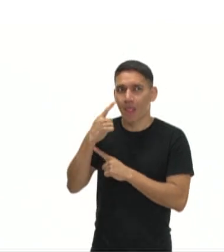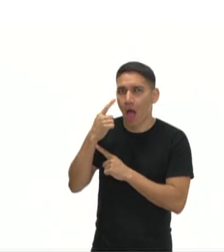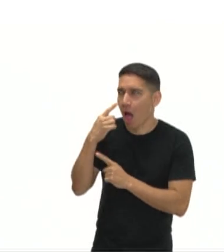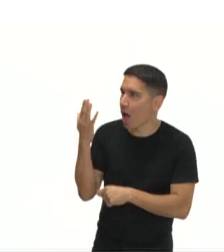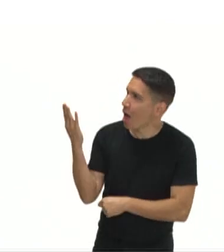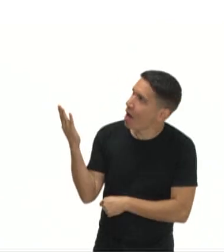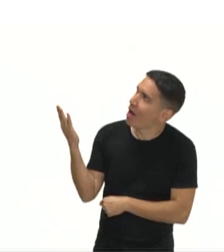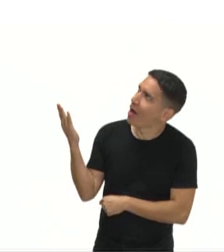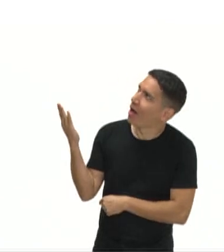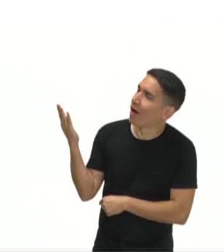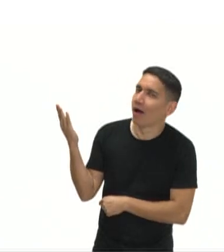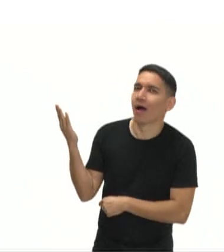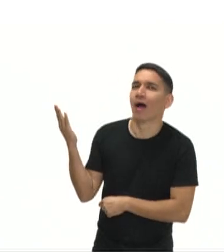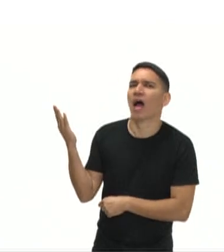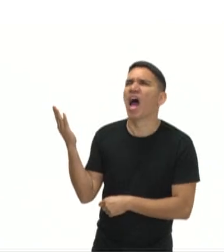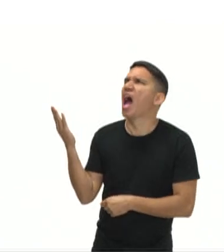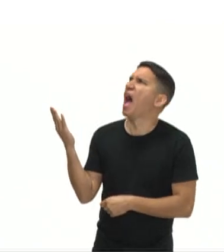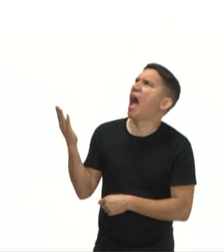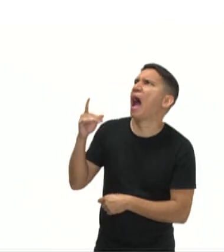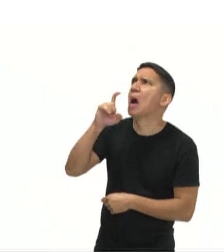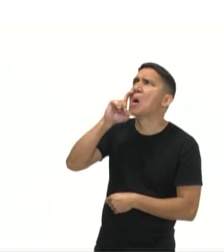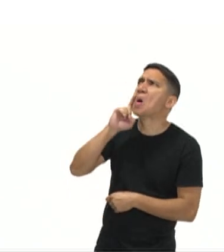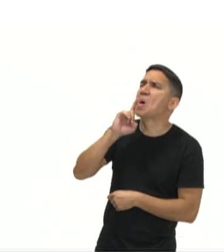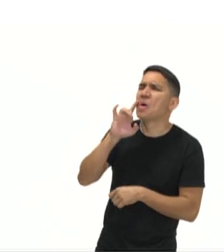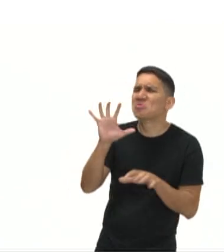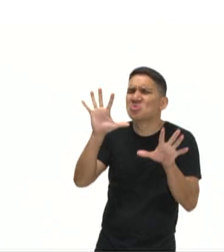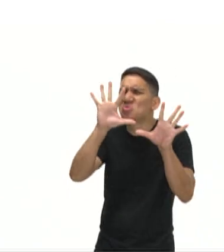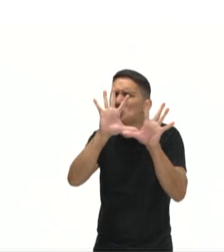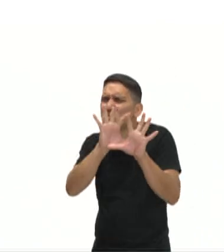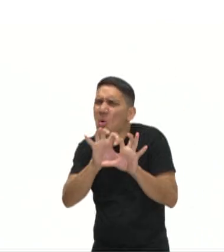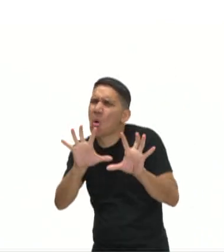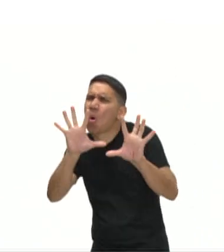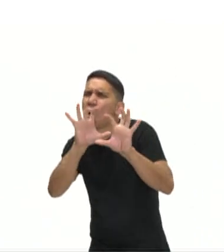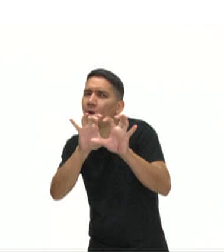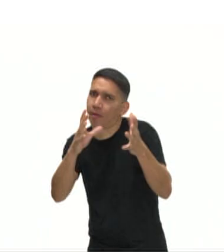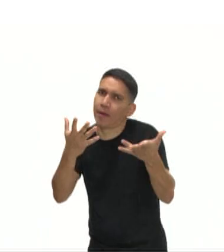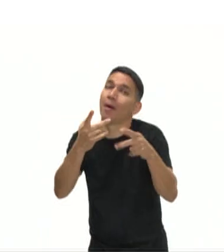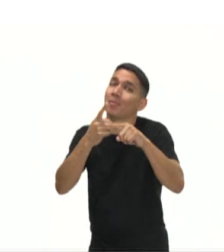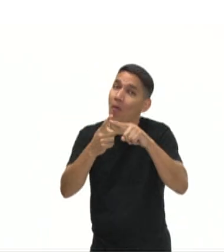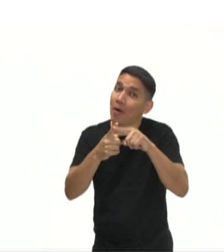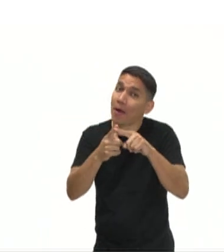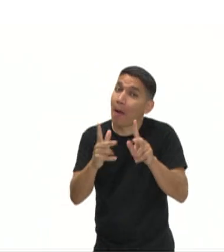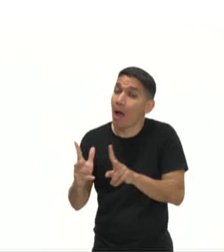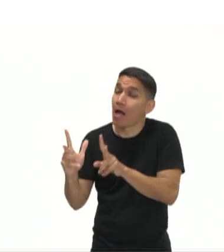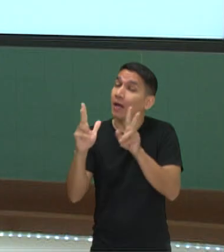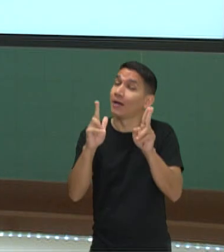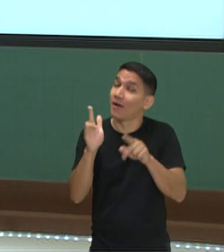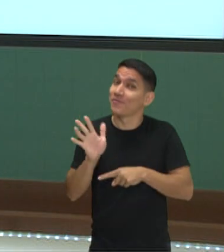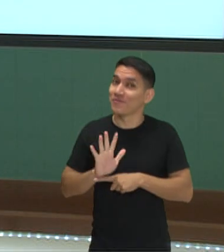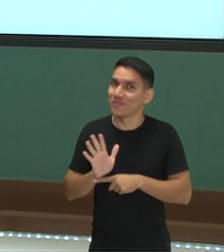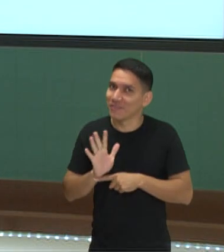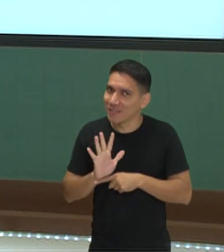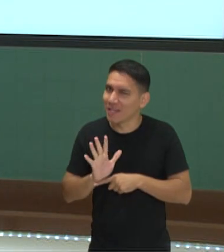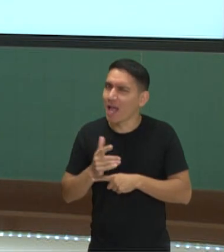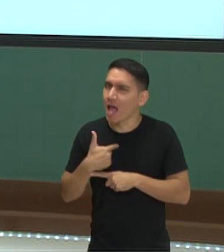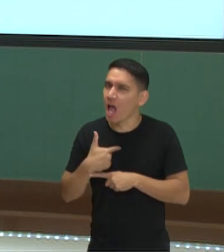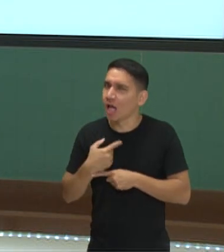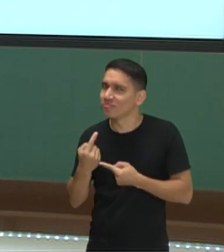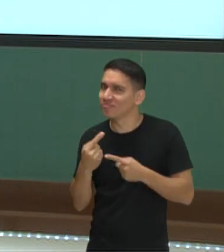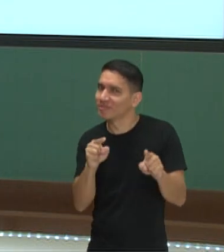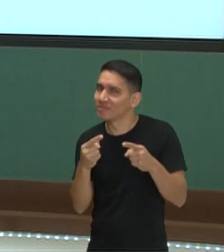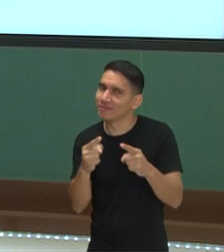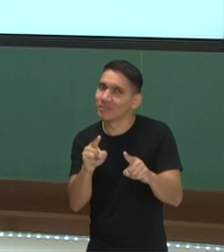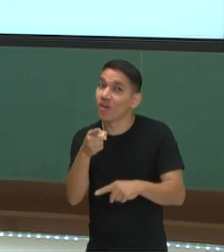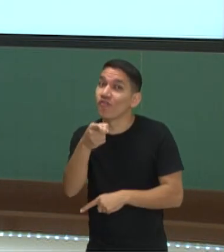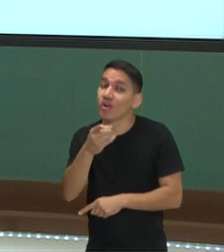bem. Ah, Fabiano, está meio escuro assim, porque é o trecho do filme. Fiz de propósito para